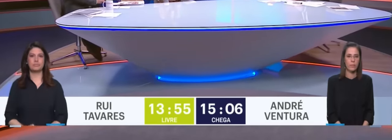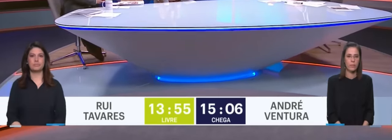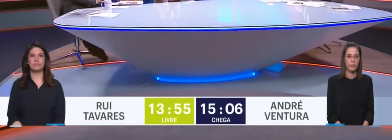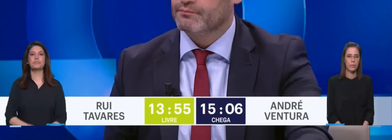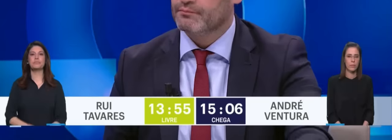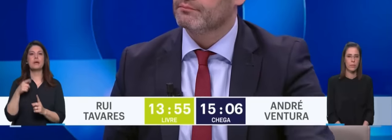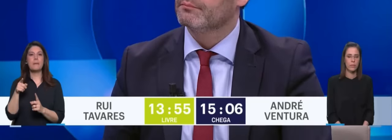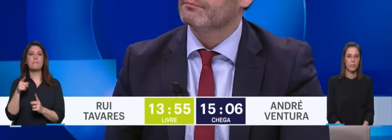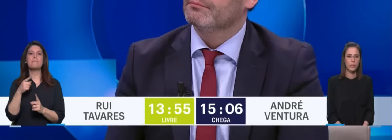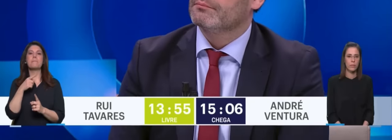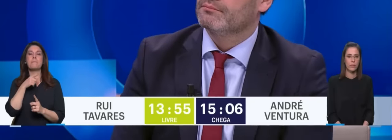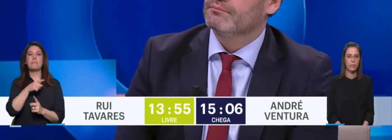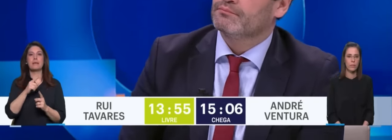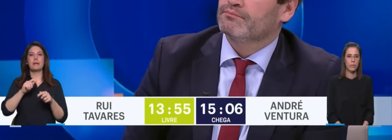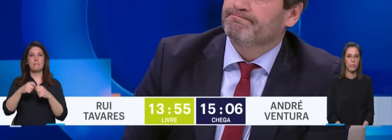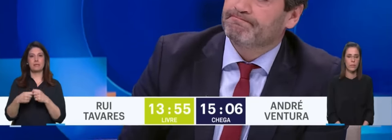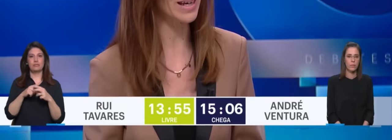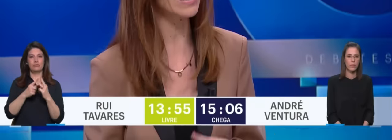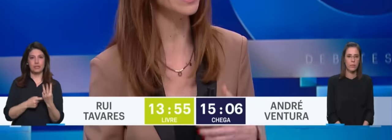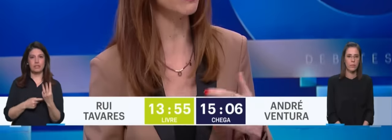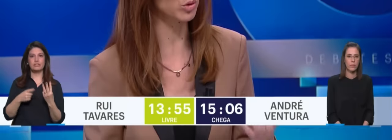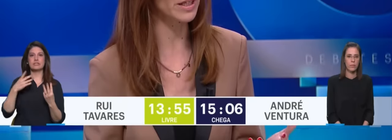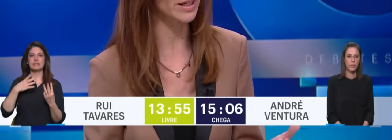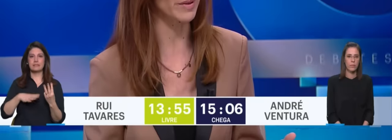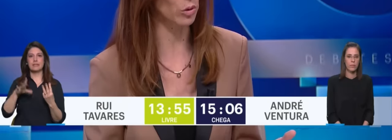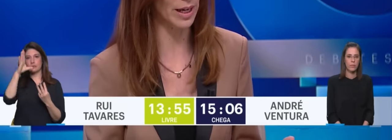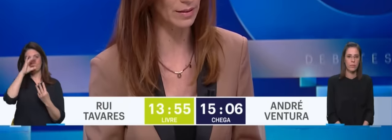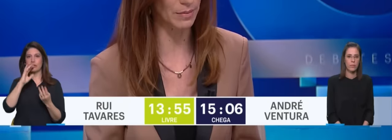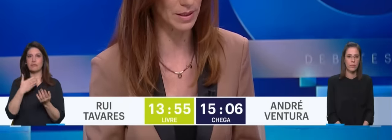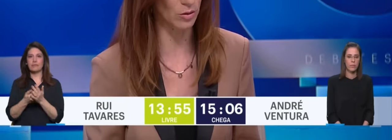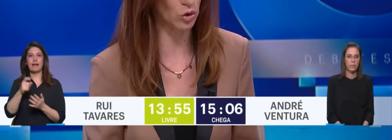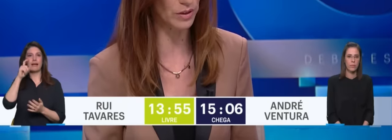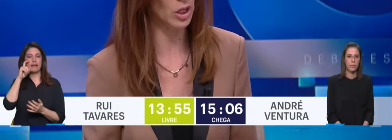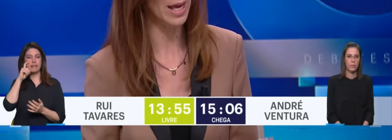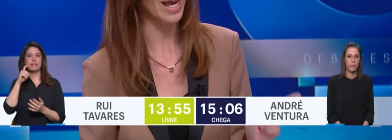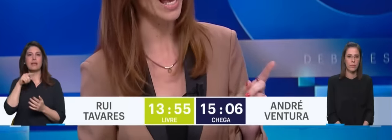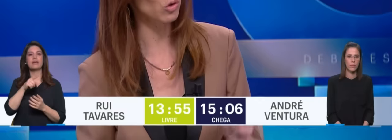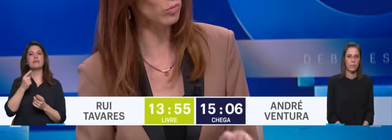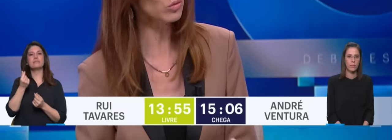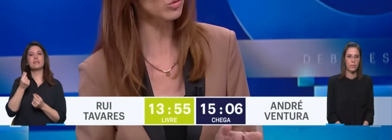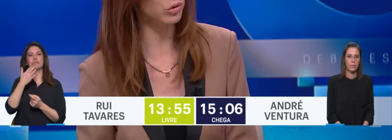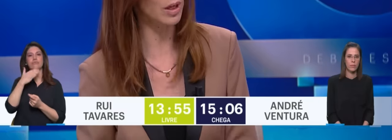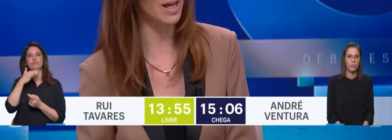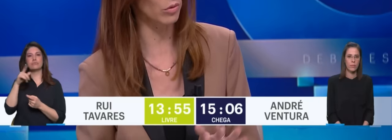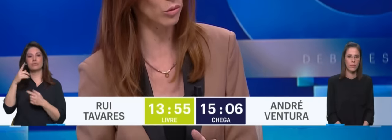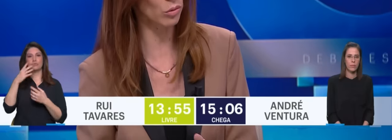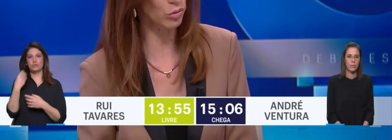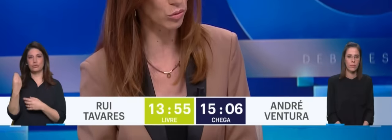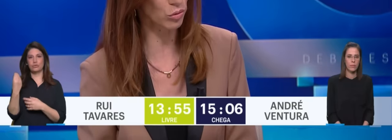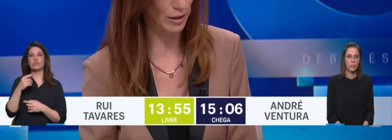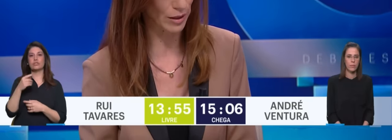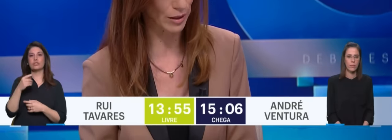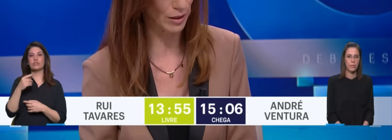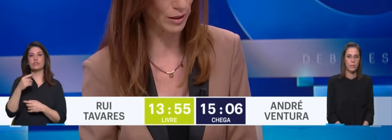ao PS os os três pretendem que o estado Dê uma garantia pública para o crédito à habitação de jovens assumindo o estado o risco do